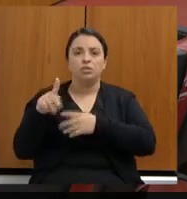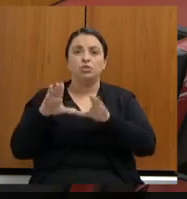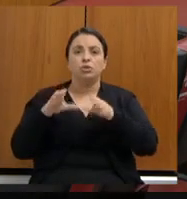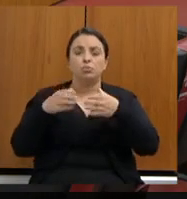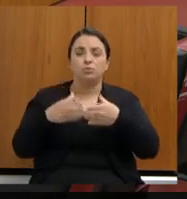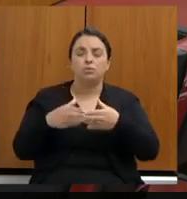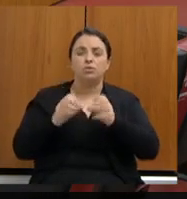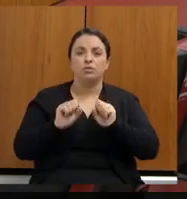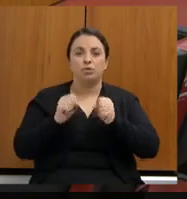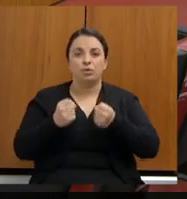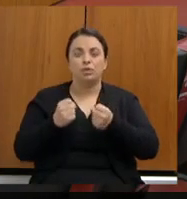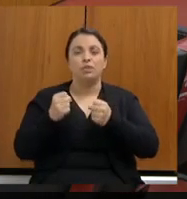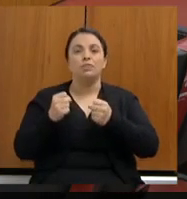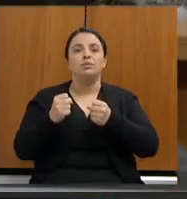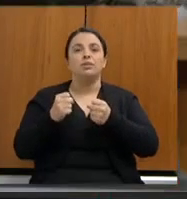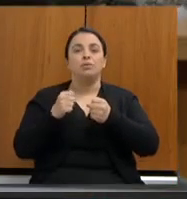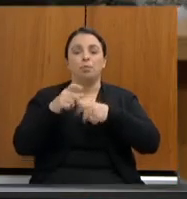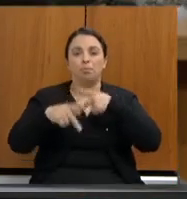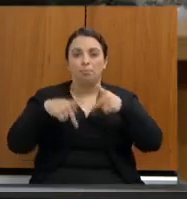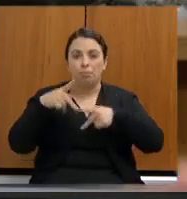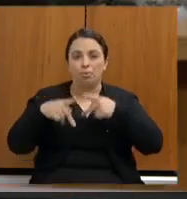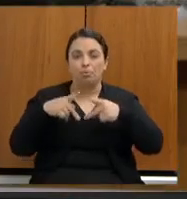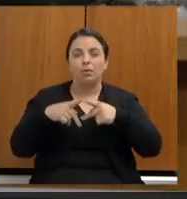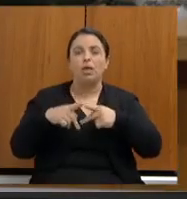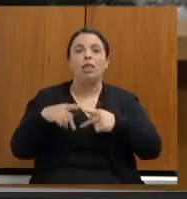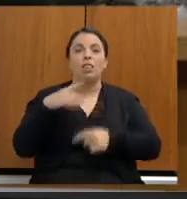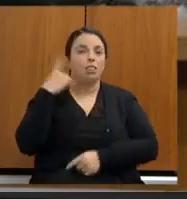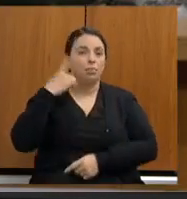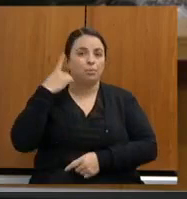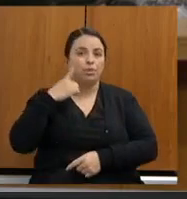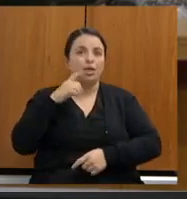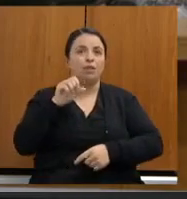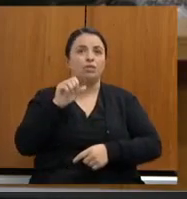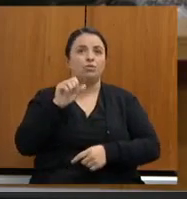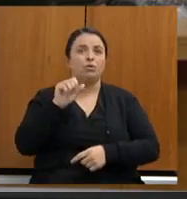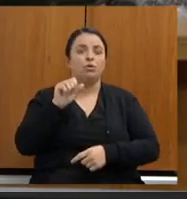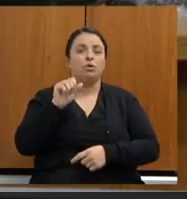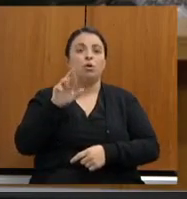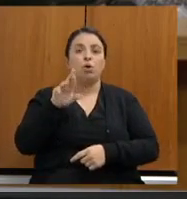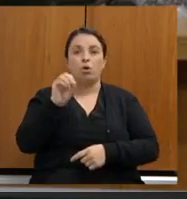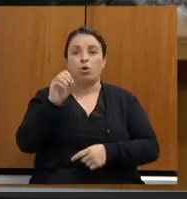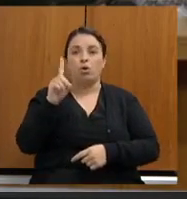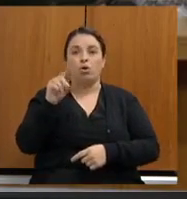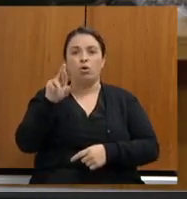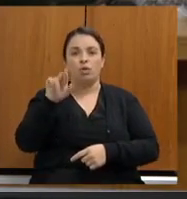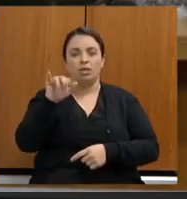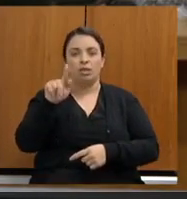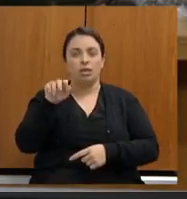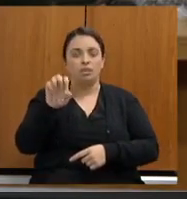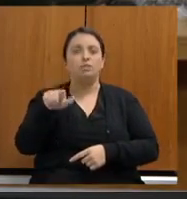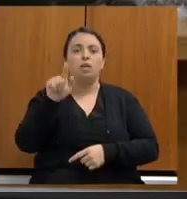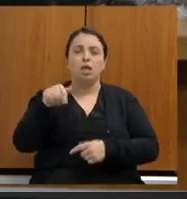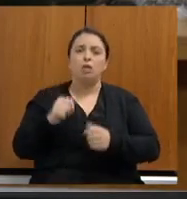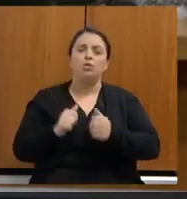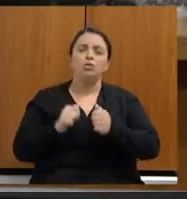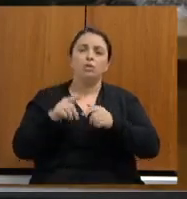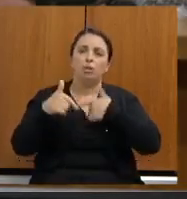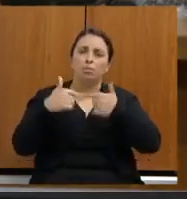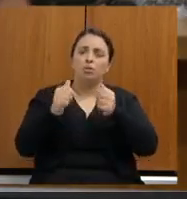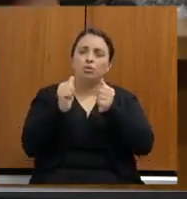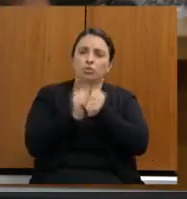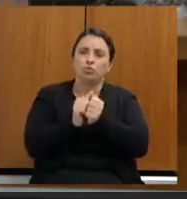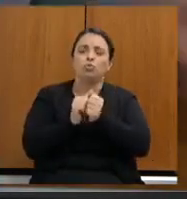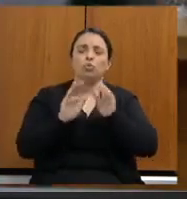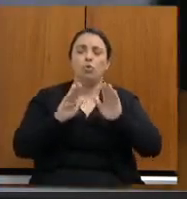de Segurança Pública Deputado Sargento Rodrigues companheiro já de vários anos de luta em prol da polícia